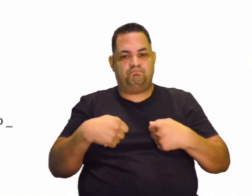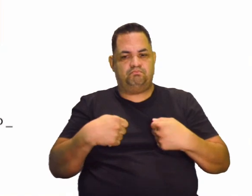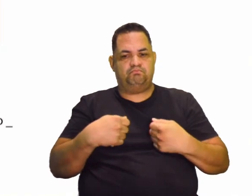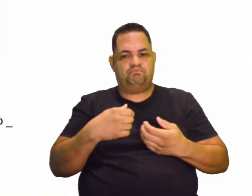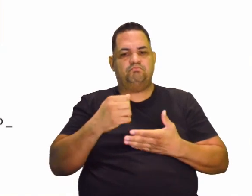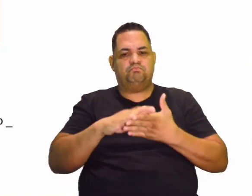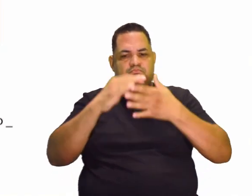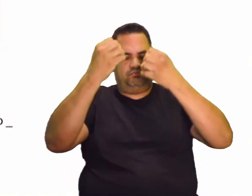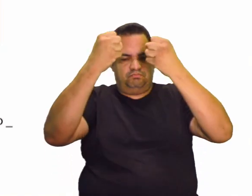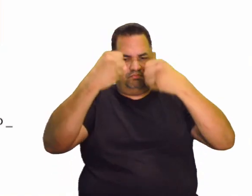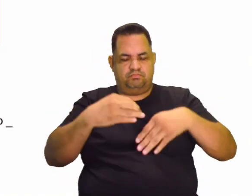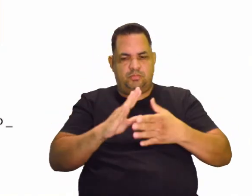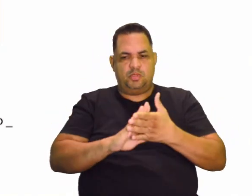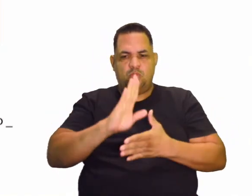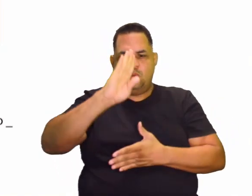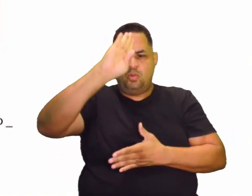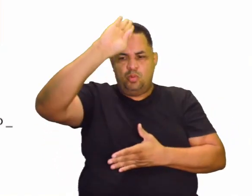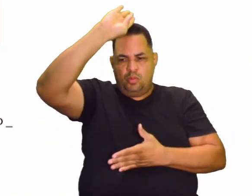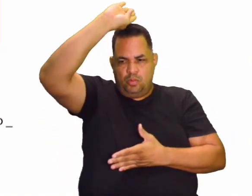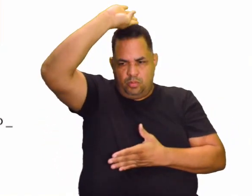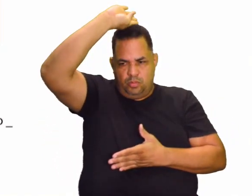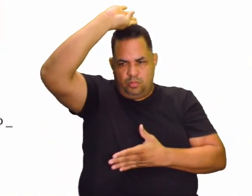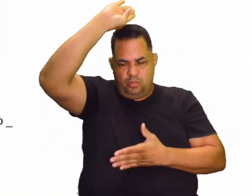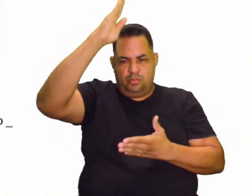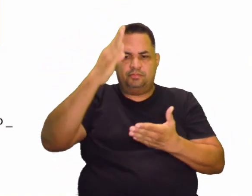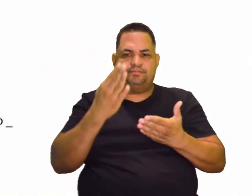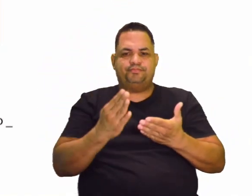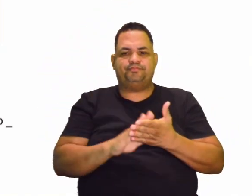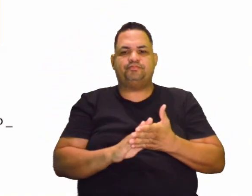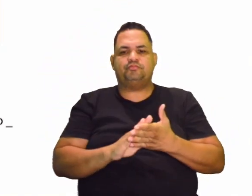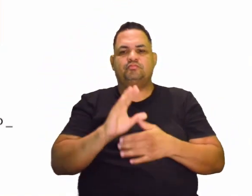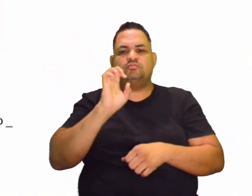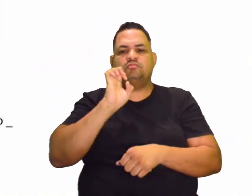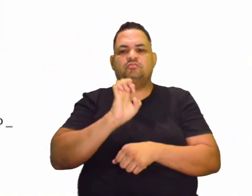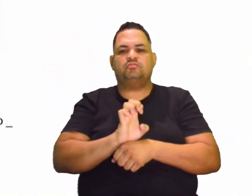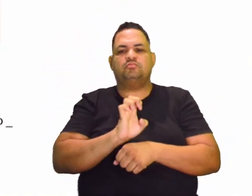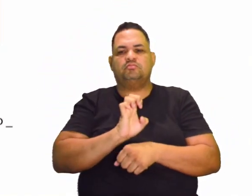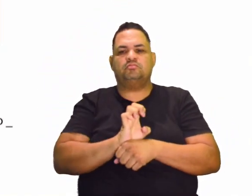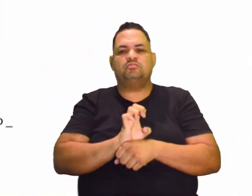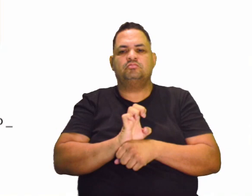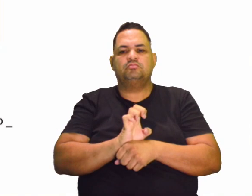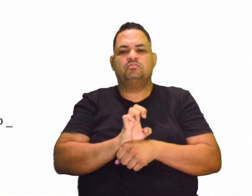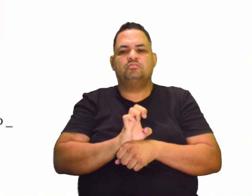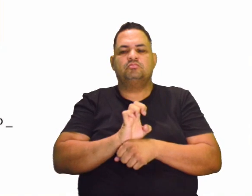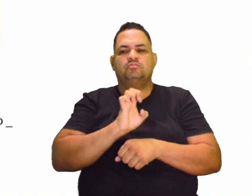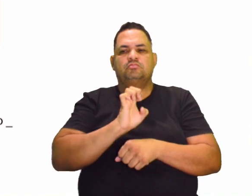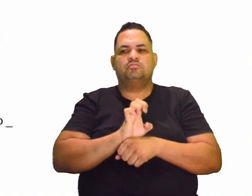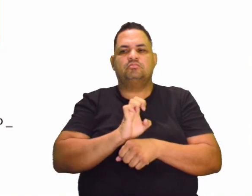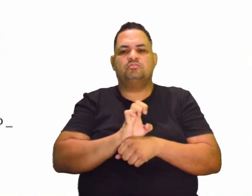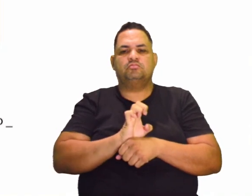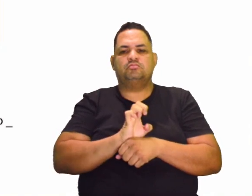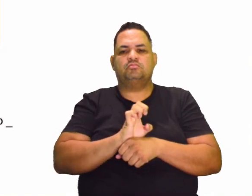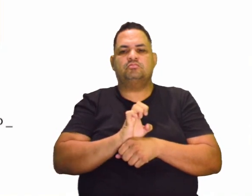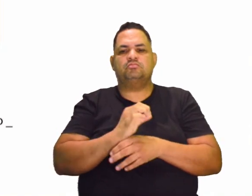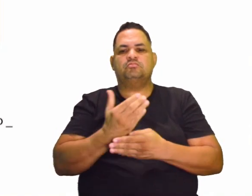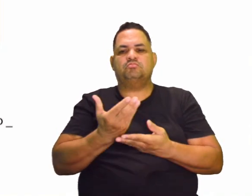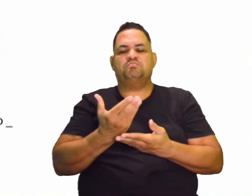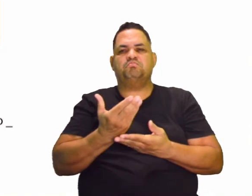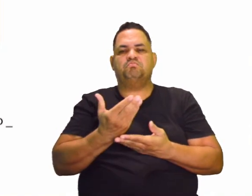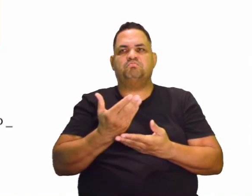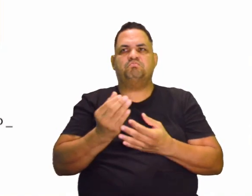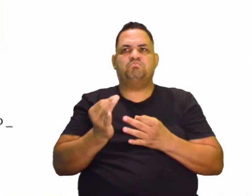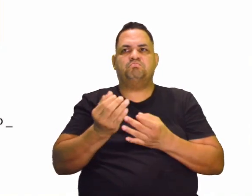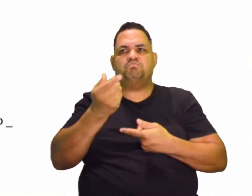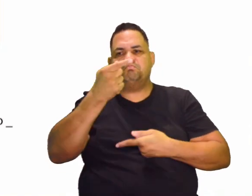que Roma foi um Estado, né? Podemos dizer, que muito